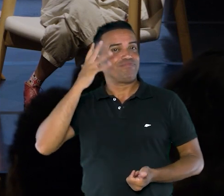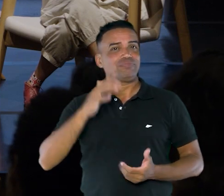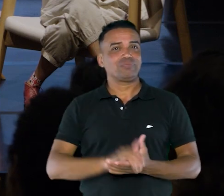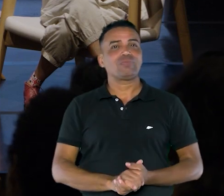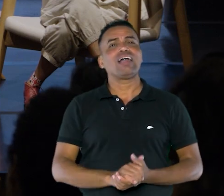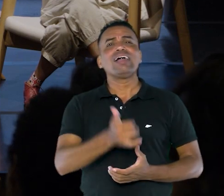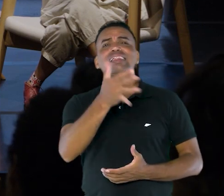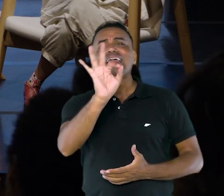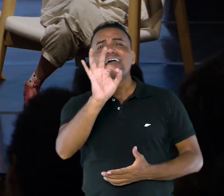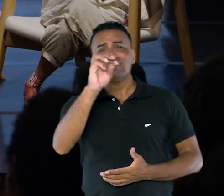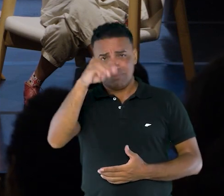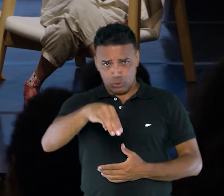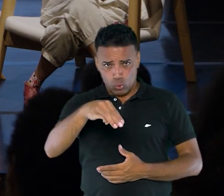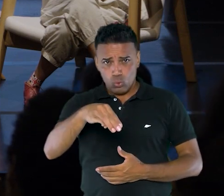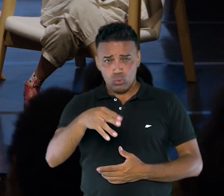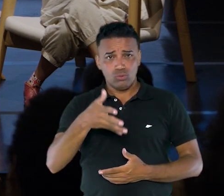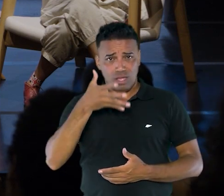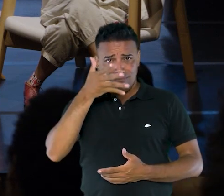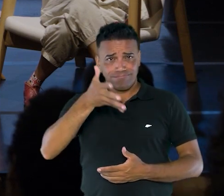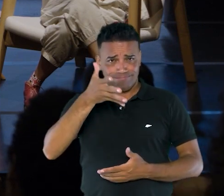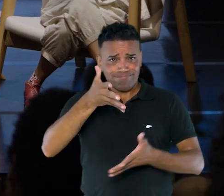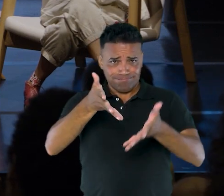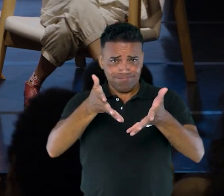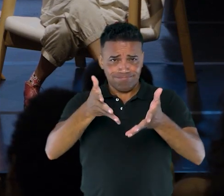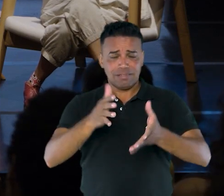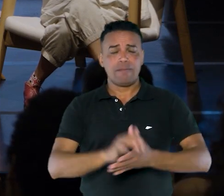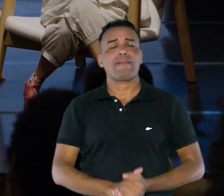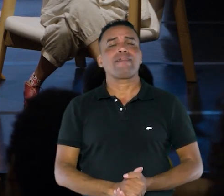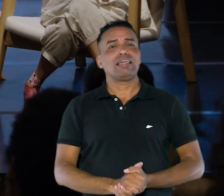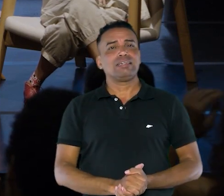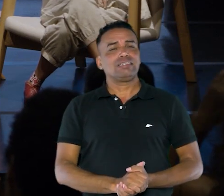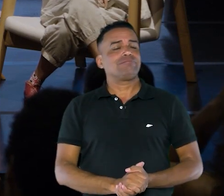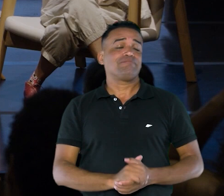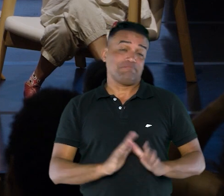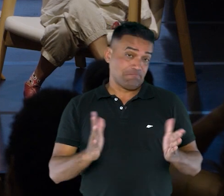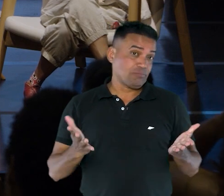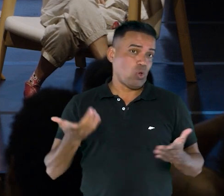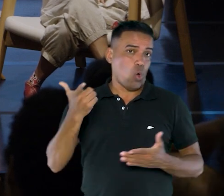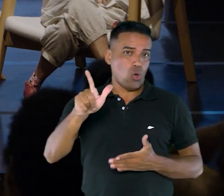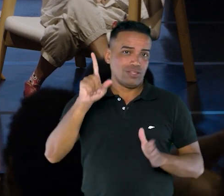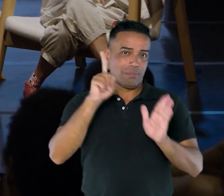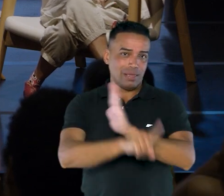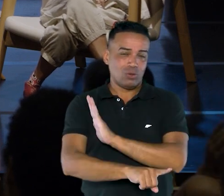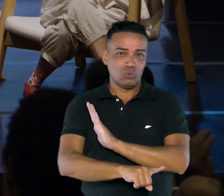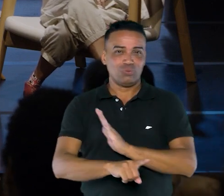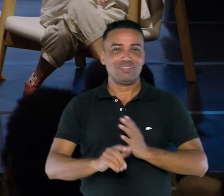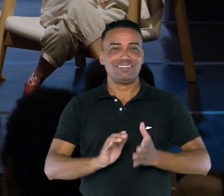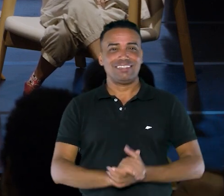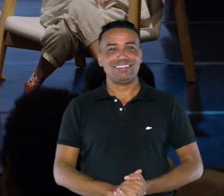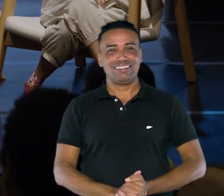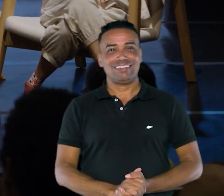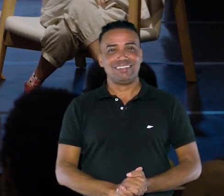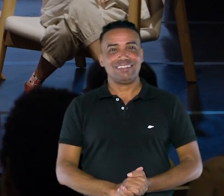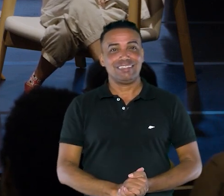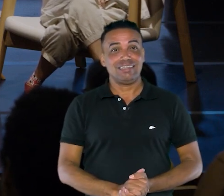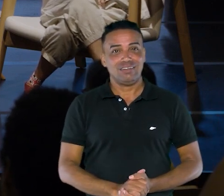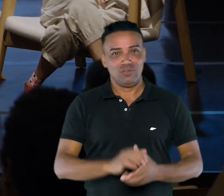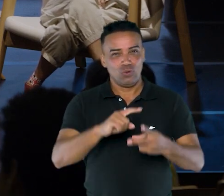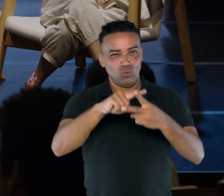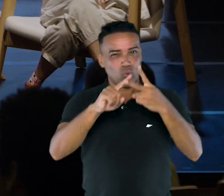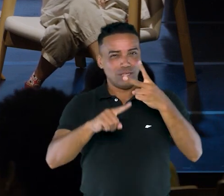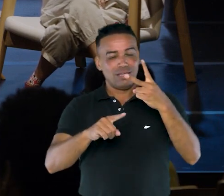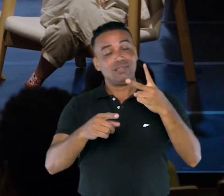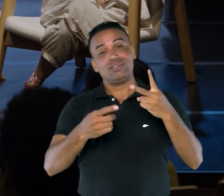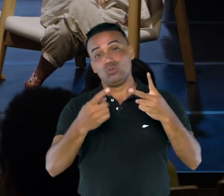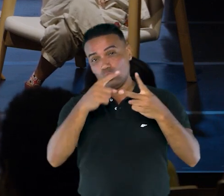A gente tem 10 minutinhos. Você quer comentar, Nurit? Não? Então, a próxima pergunta. Eita, eu tinha contado